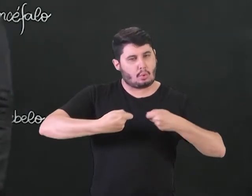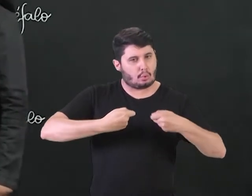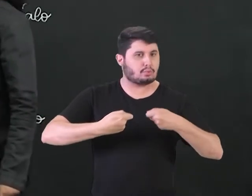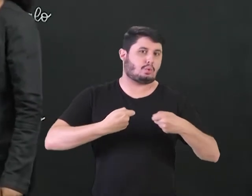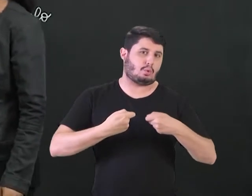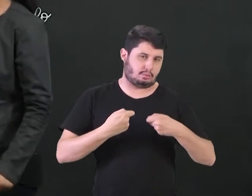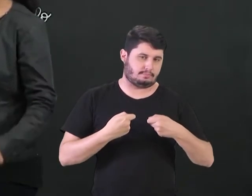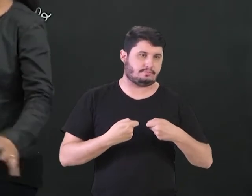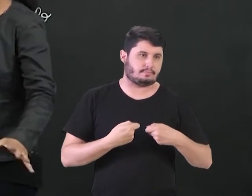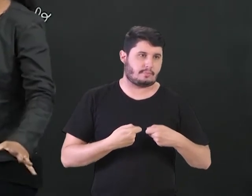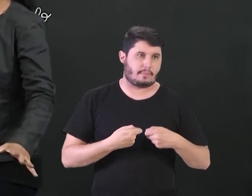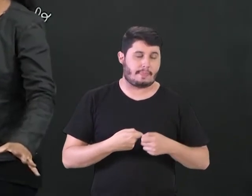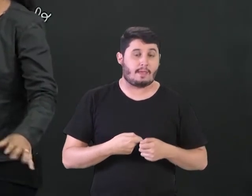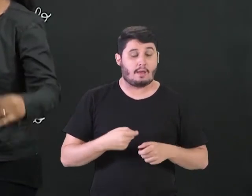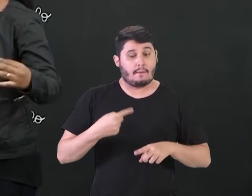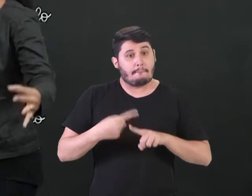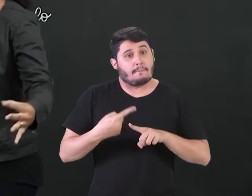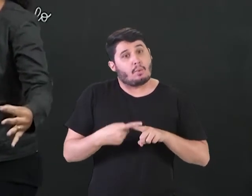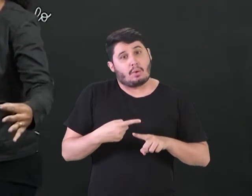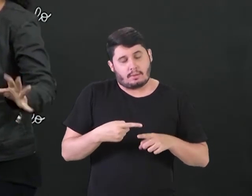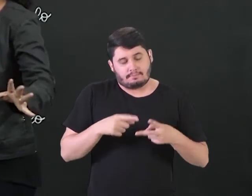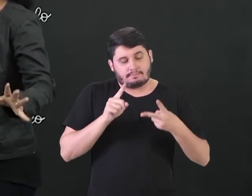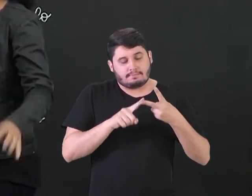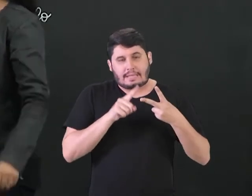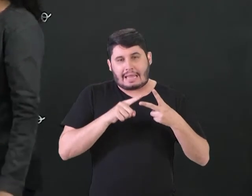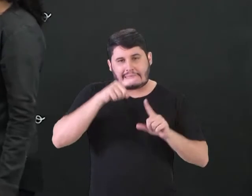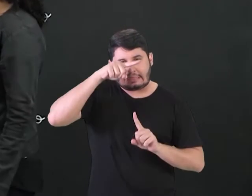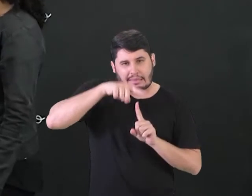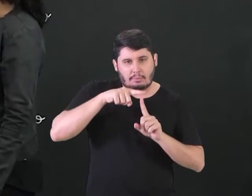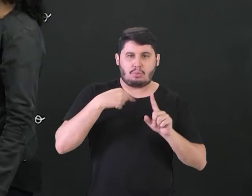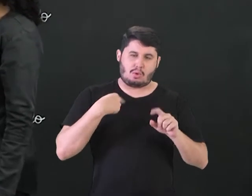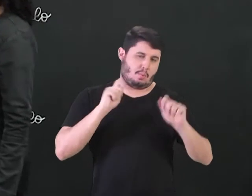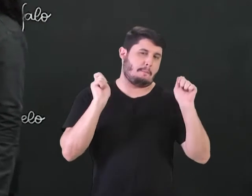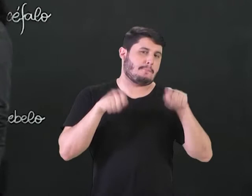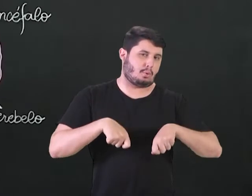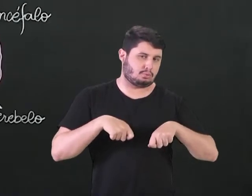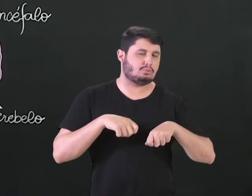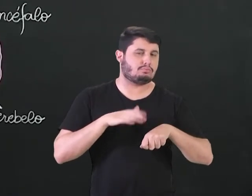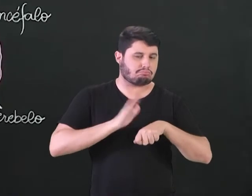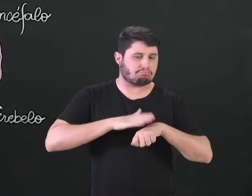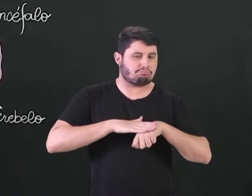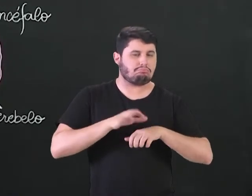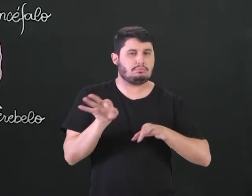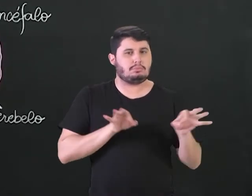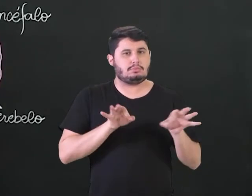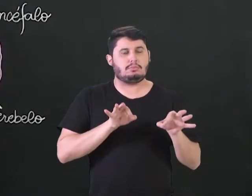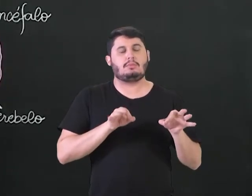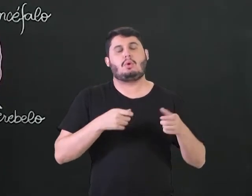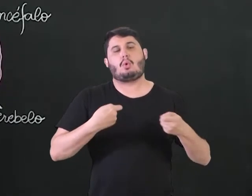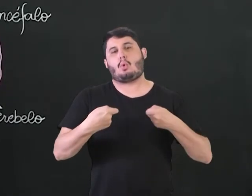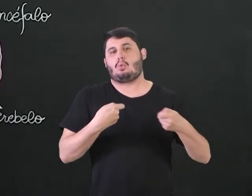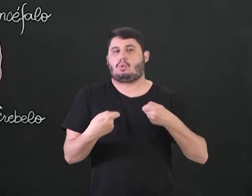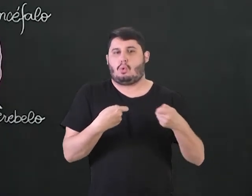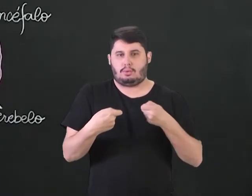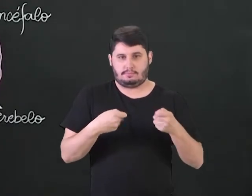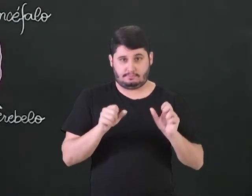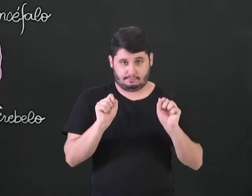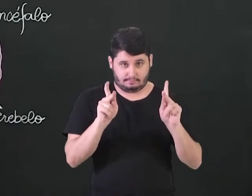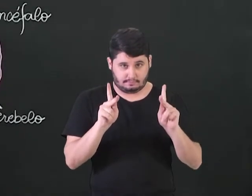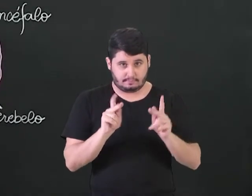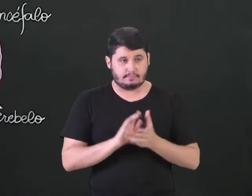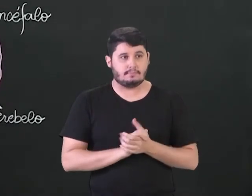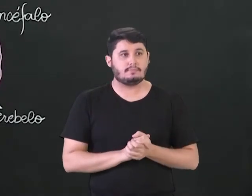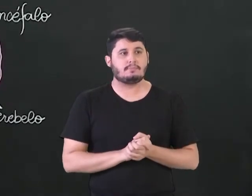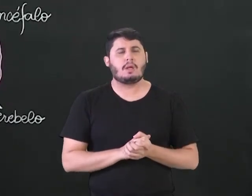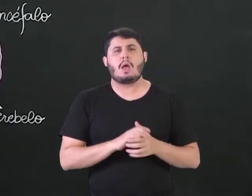nervoso que a gente tem ação voluntária em relação a ele. Então vimos central periférico. Aí